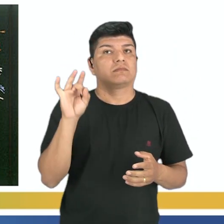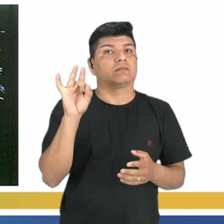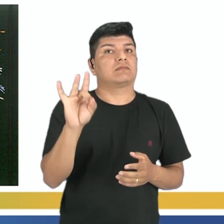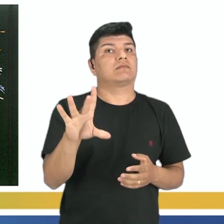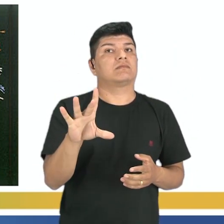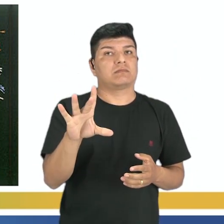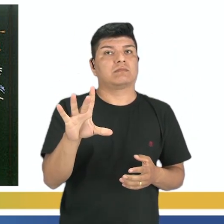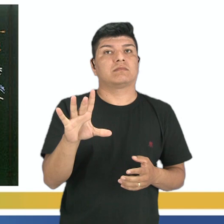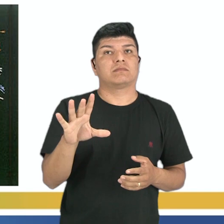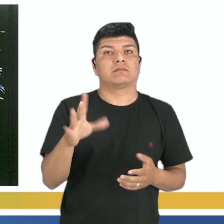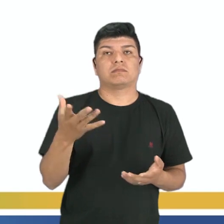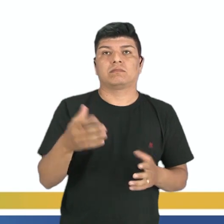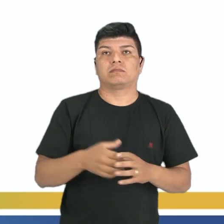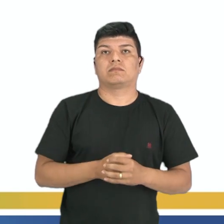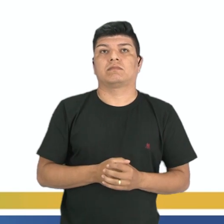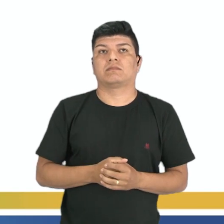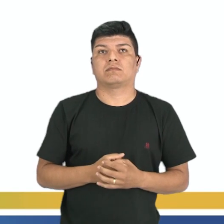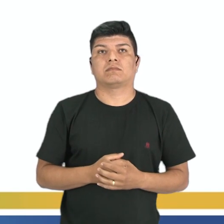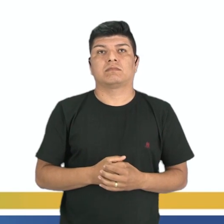apenas suposições.